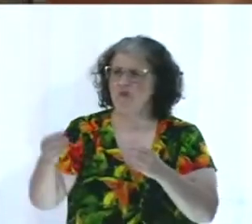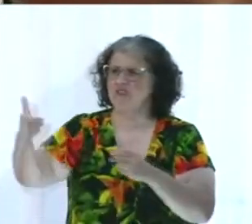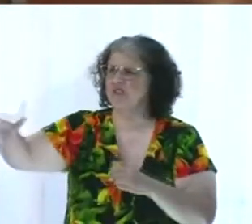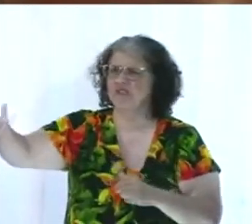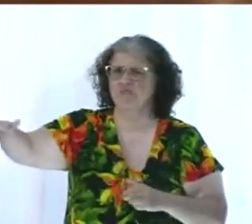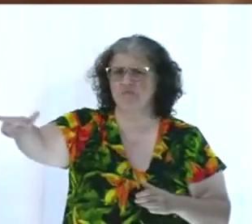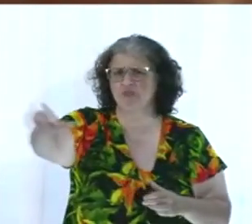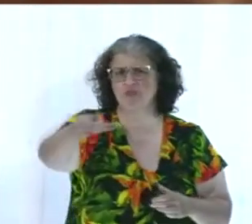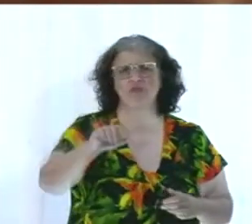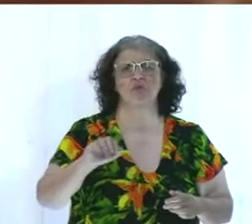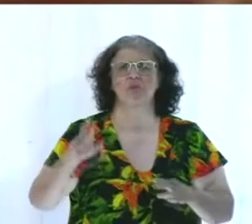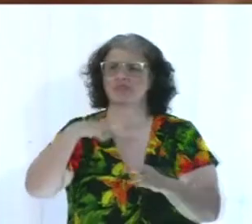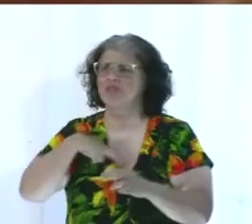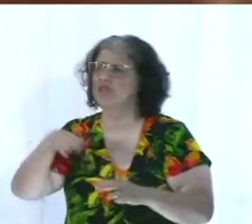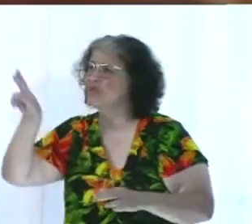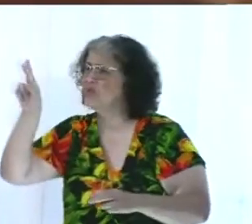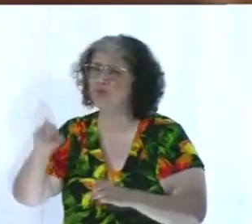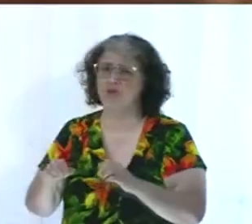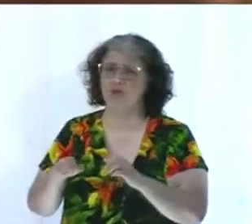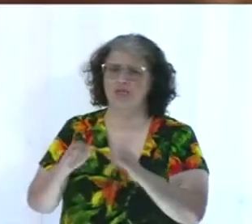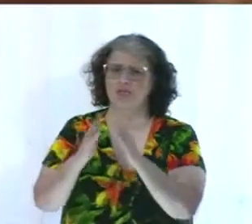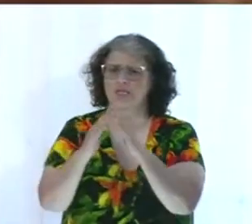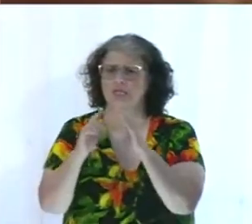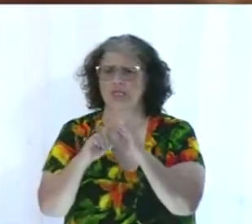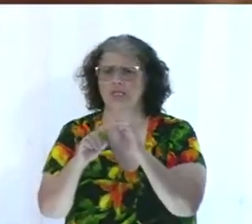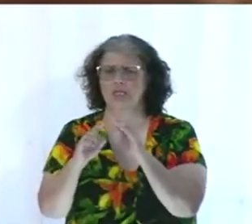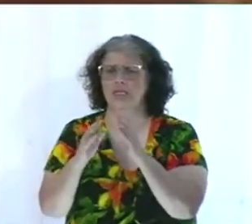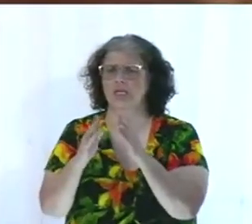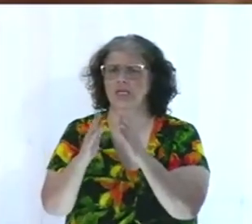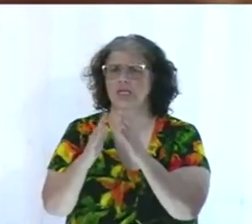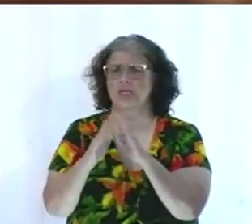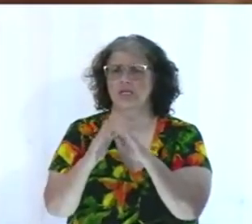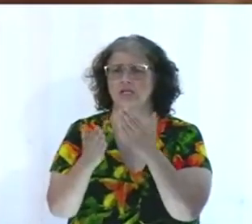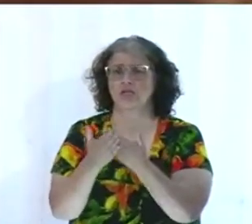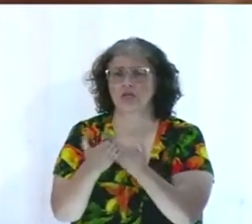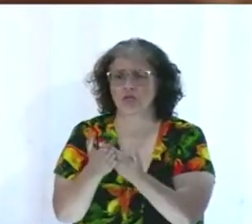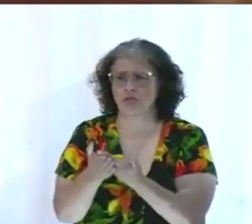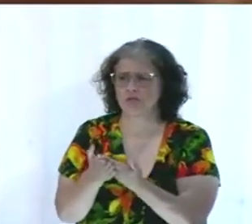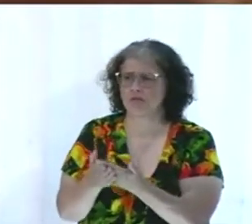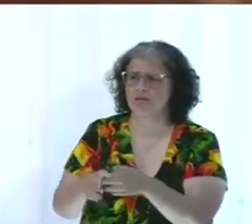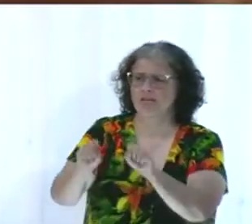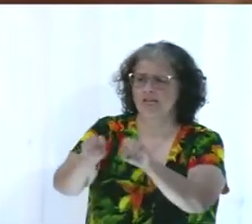mas o mundo fala isso a plenos pulmões, 24 horas por dia.